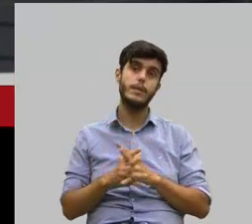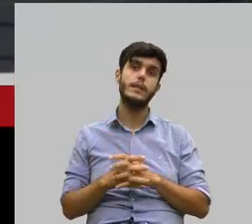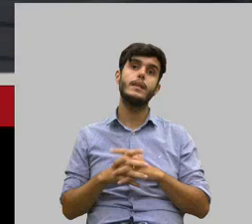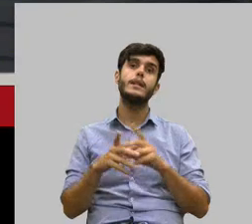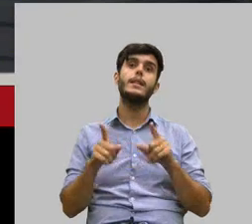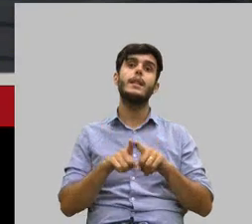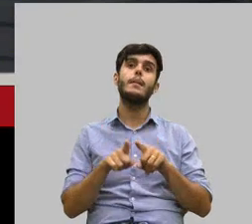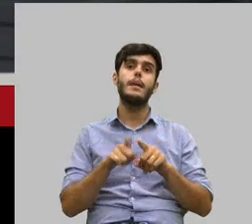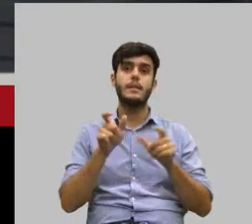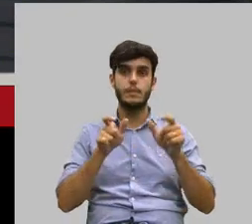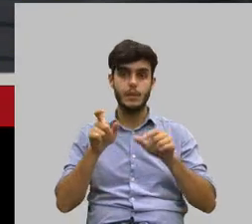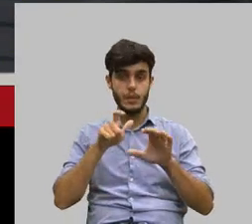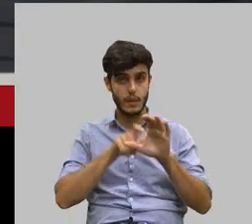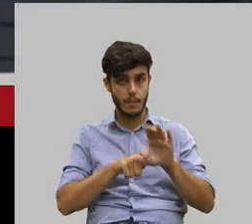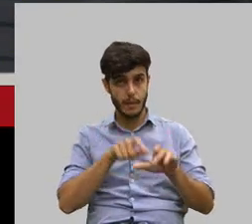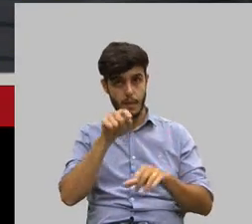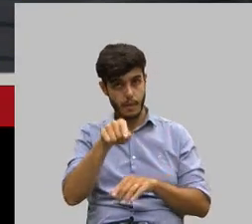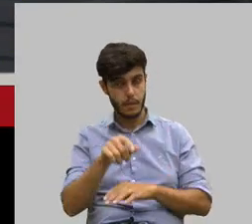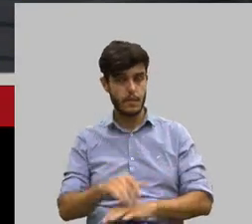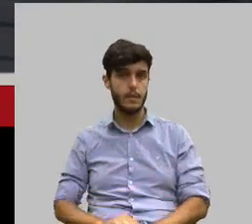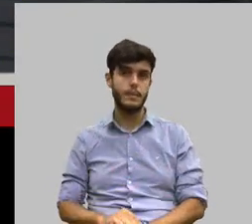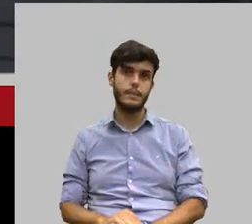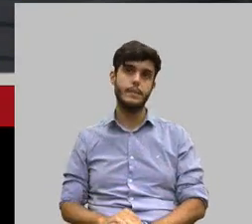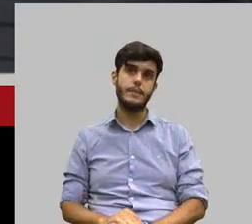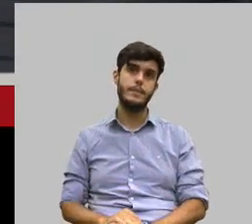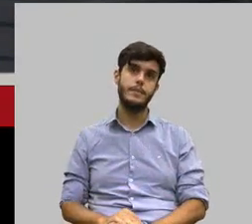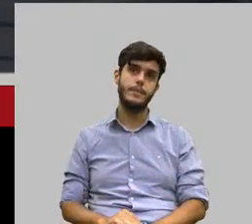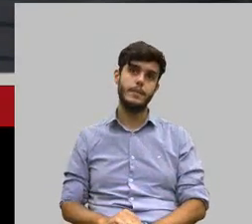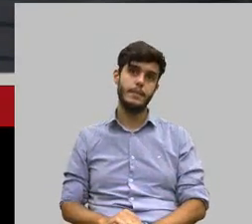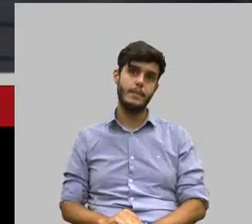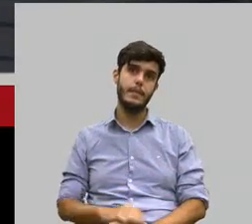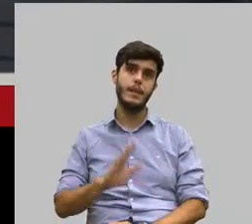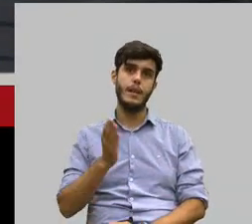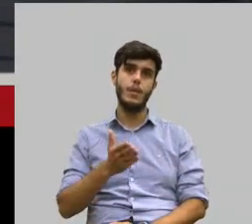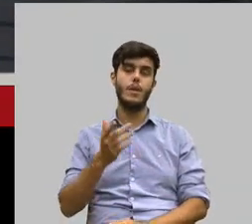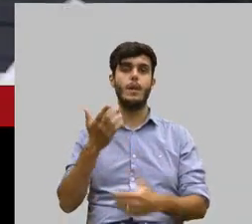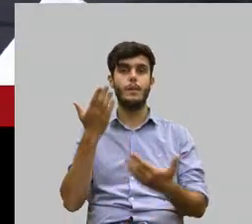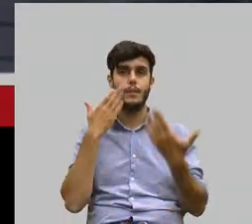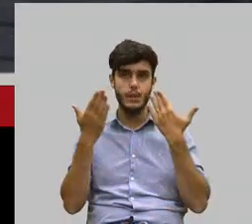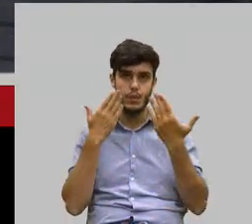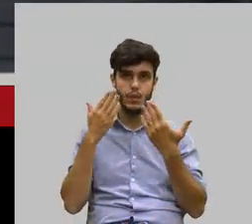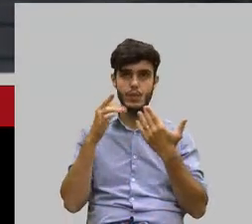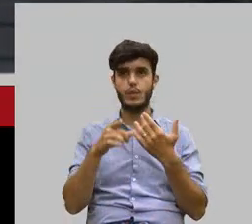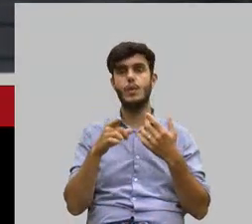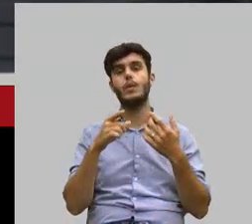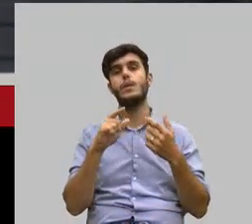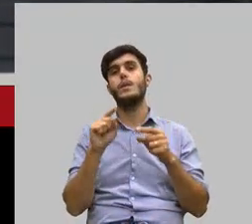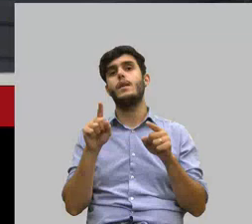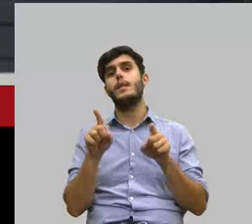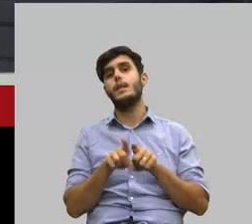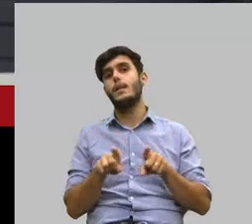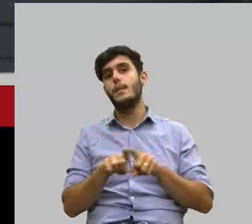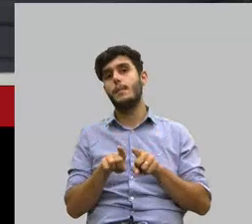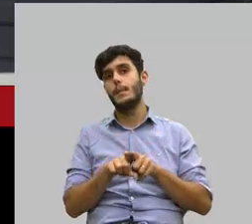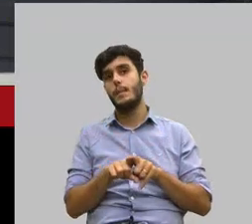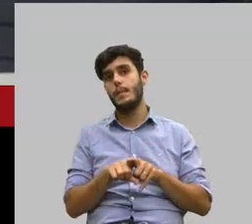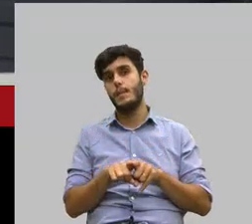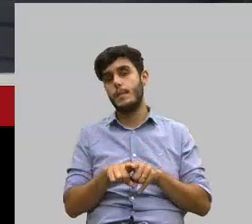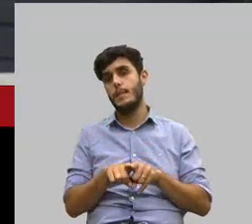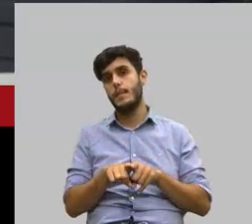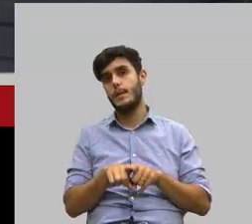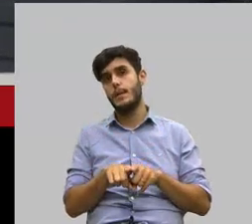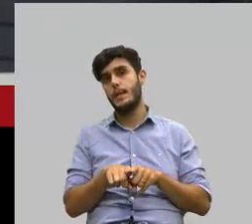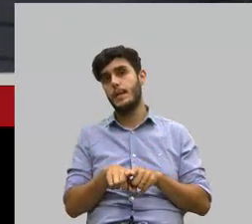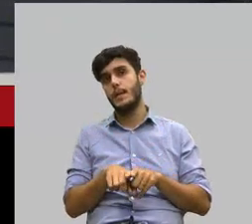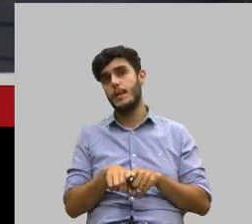dependentes eh em relação ao serviço de Psicologia eh hoje nós temos eh deixa eu